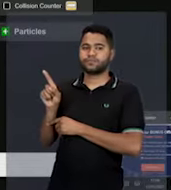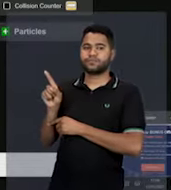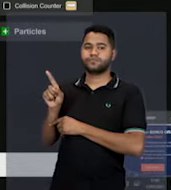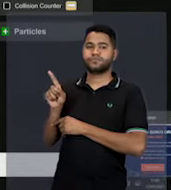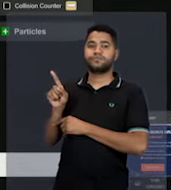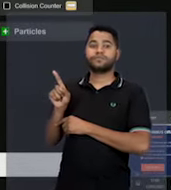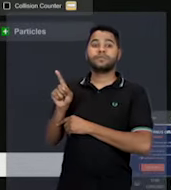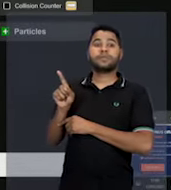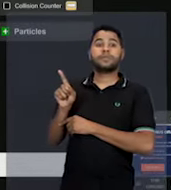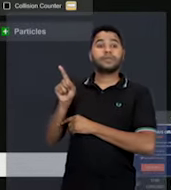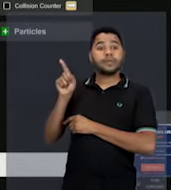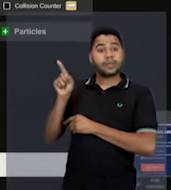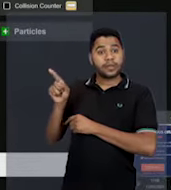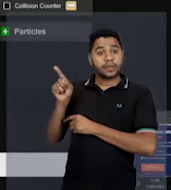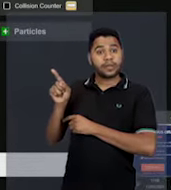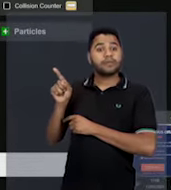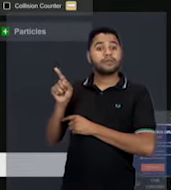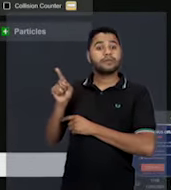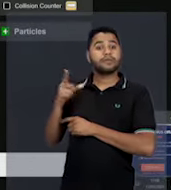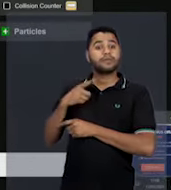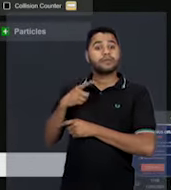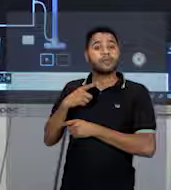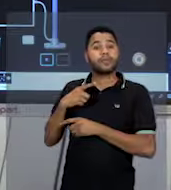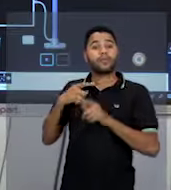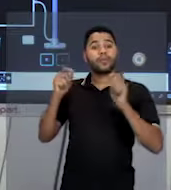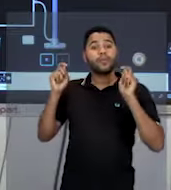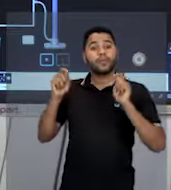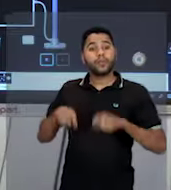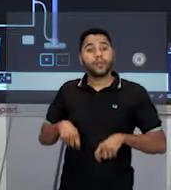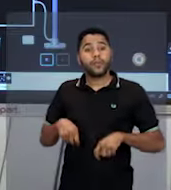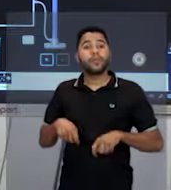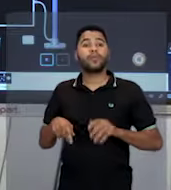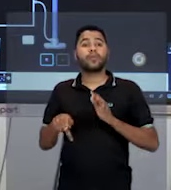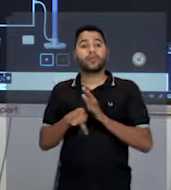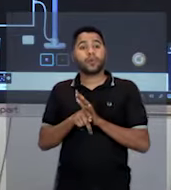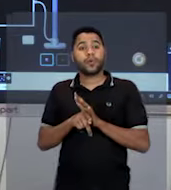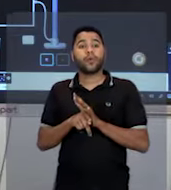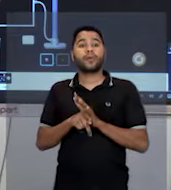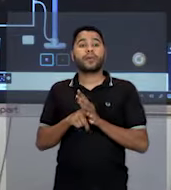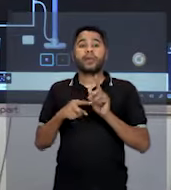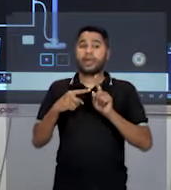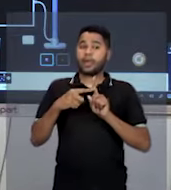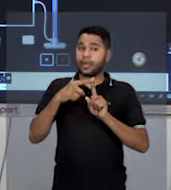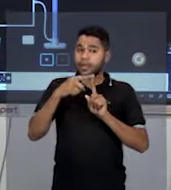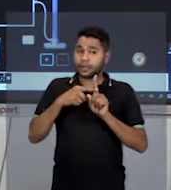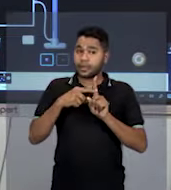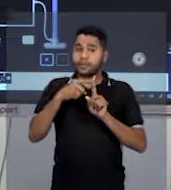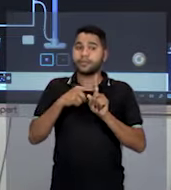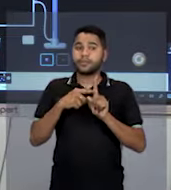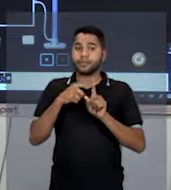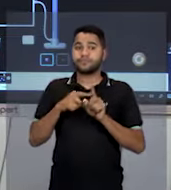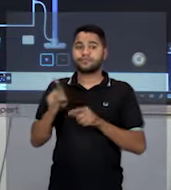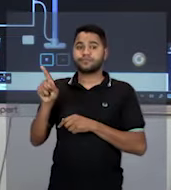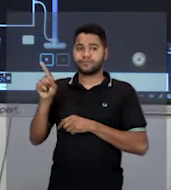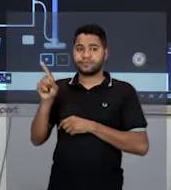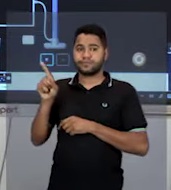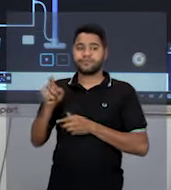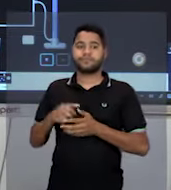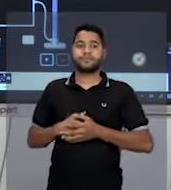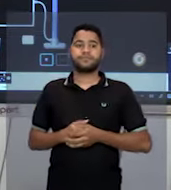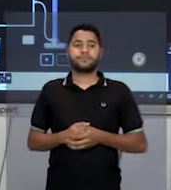e nesse recipiente fechado eu tenho a possibilidade de medir a temperatura aqui neste